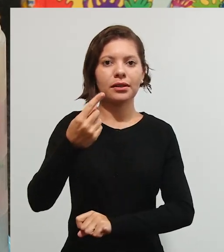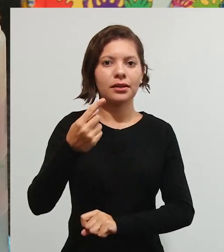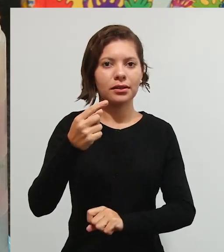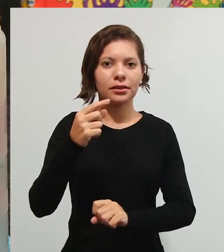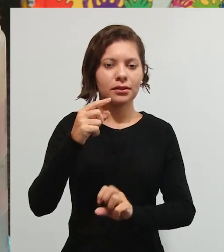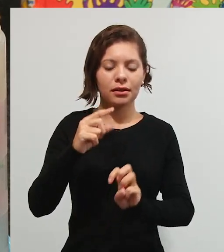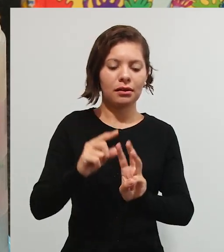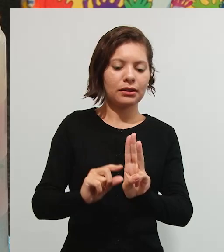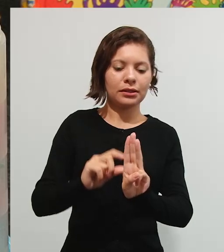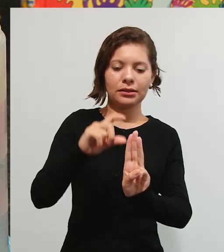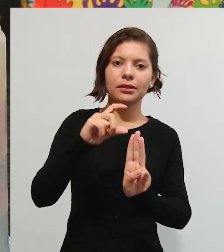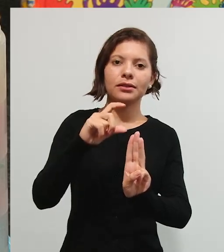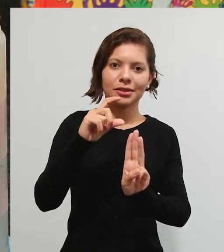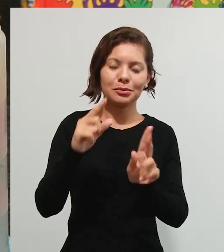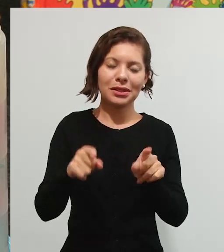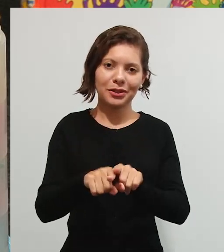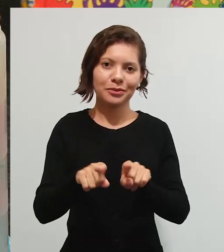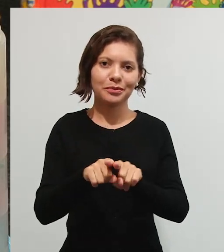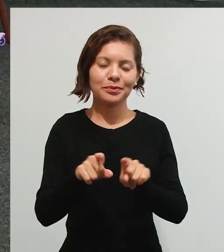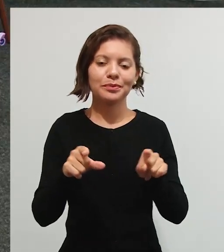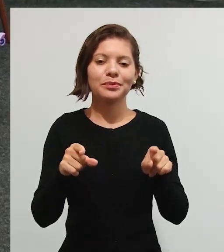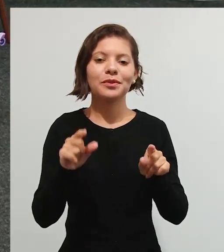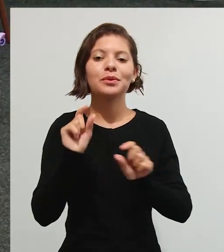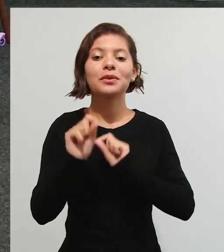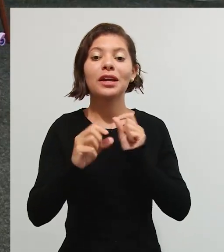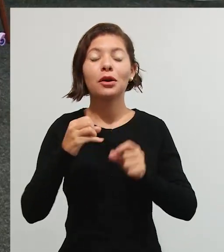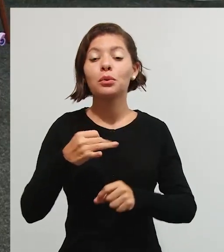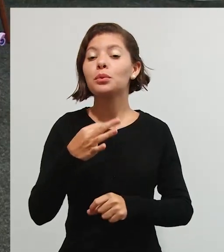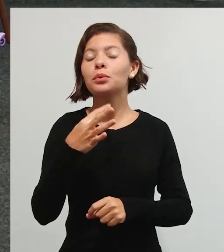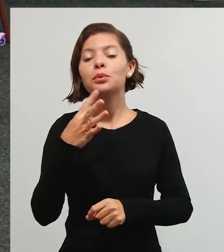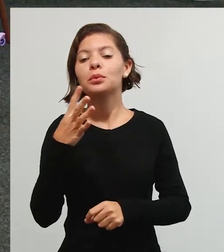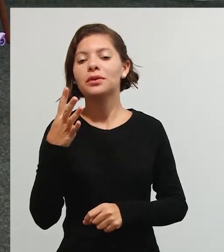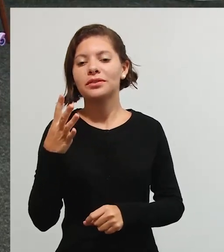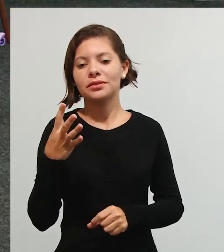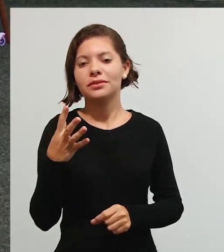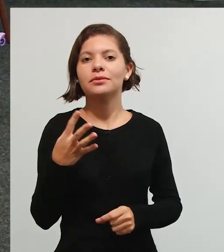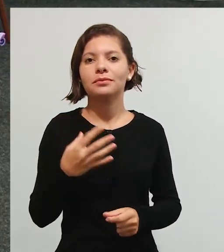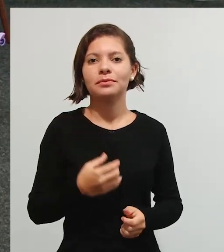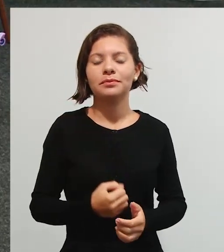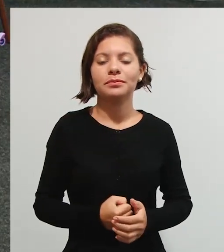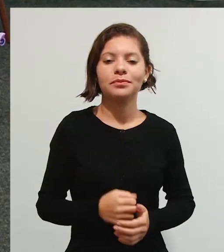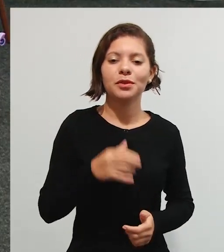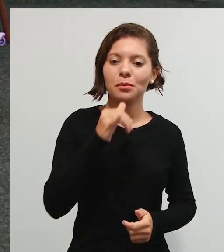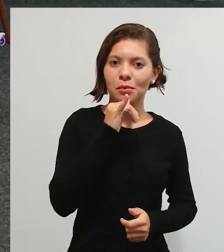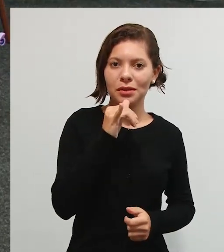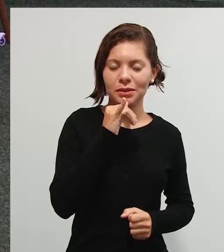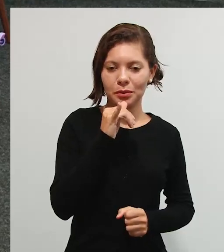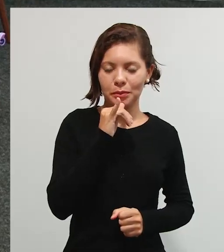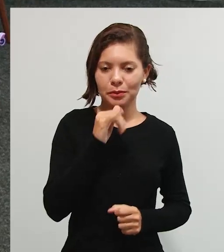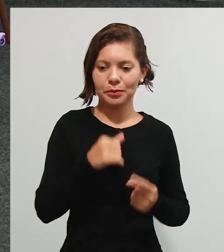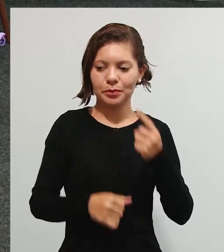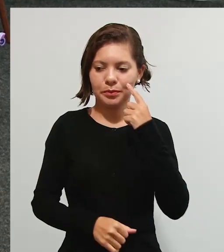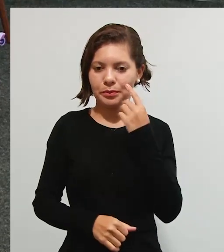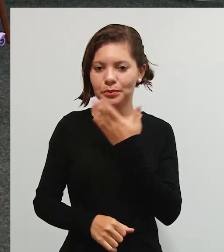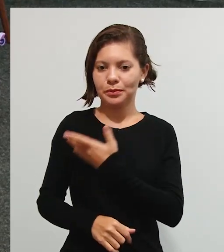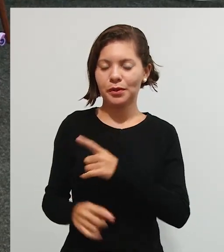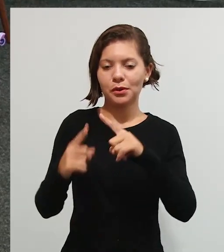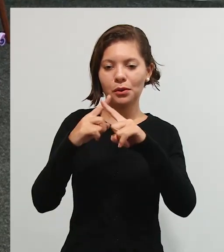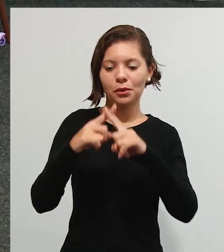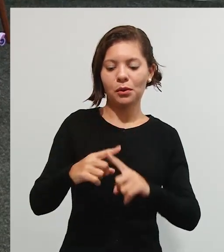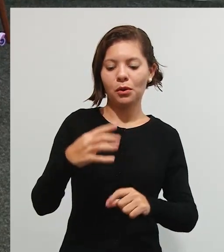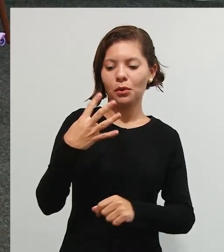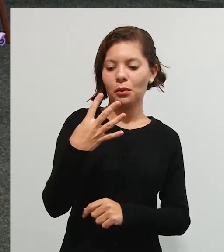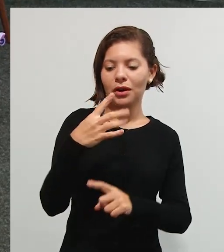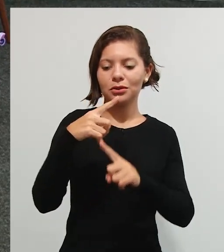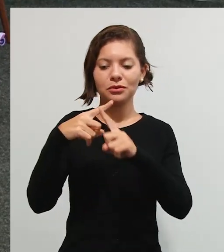milhar, você também pode trabalhar as quantidades. Então, quando você vai fazer multiplicações,